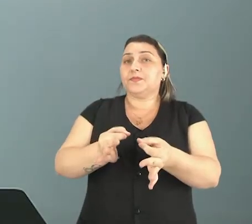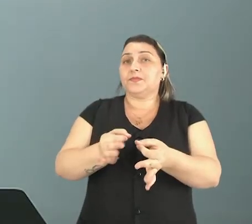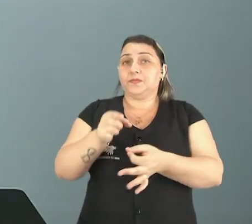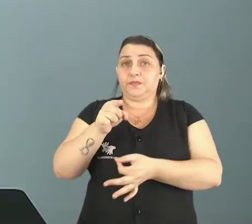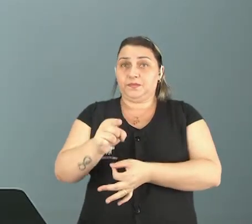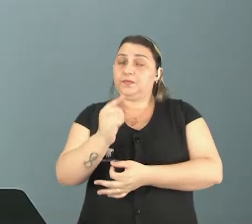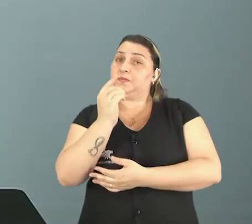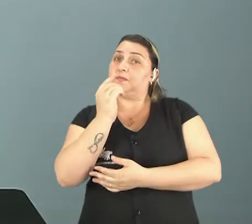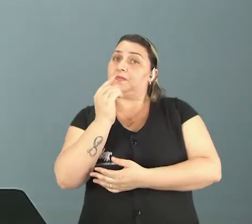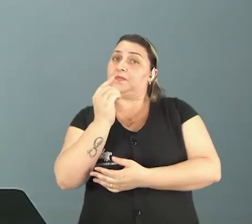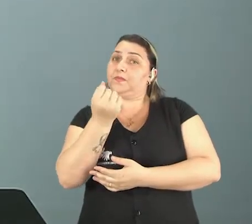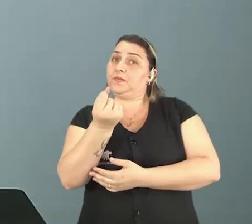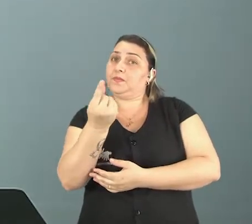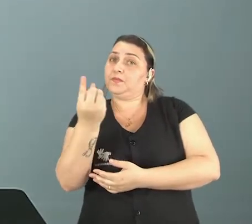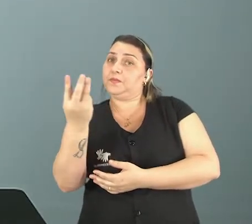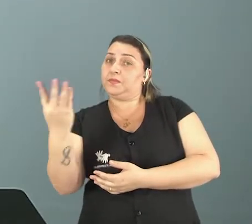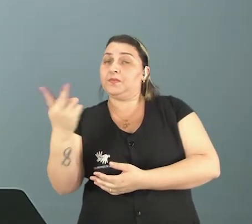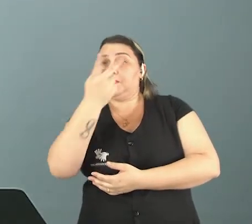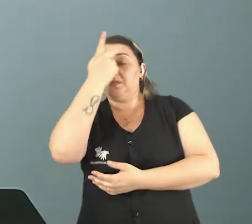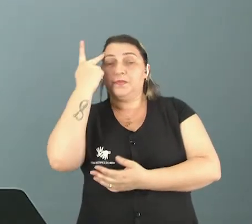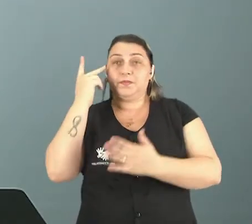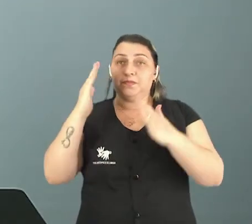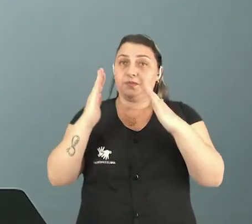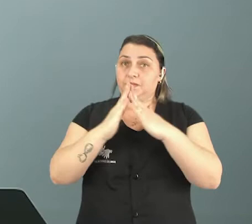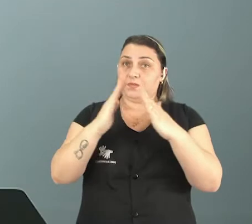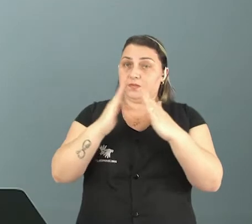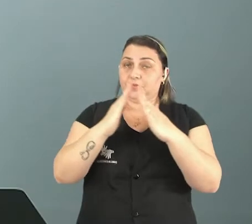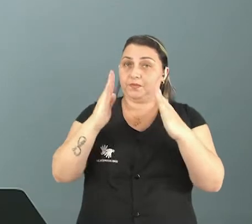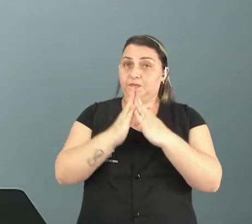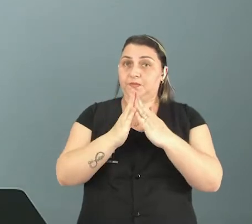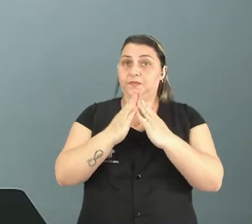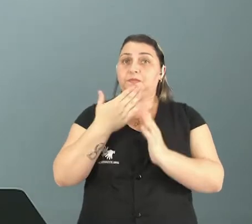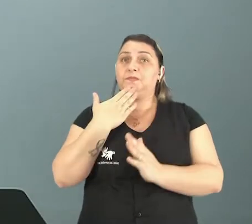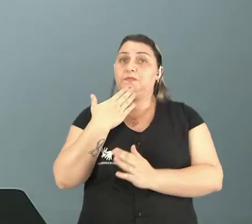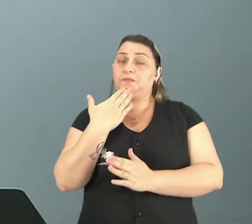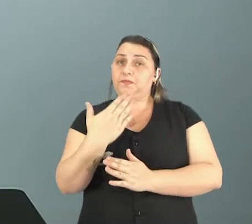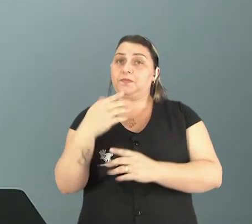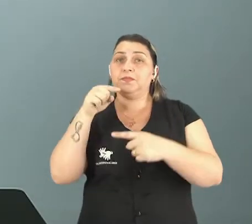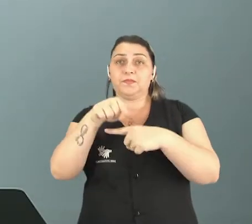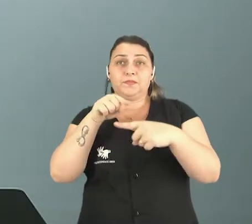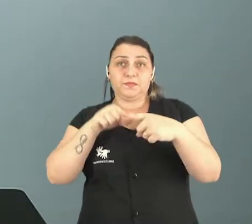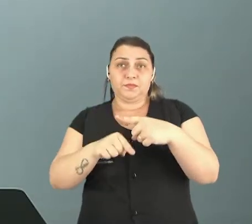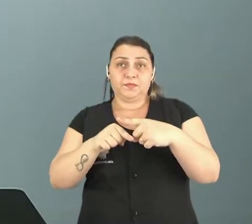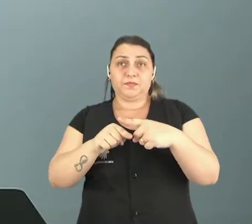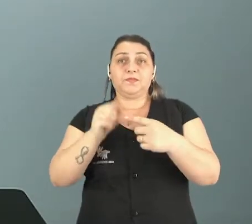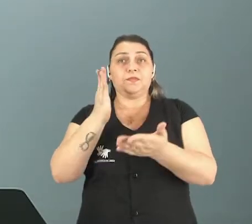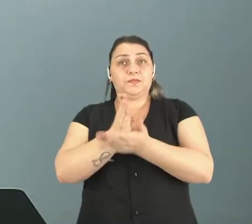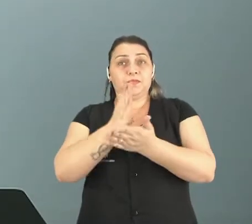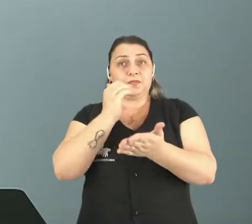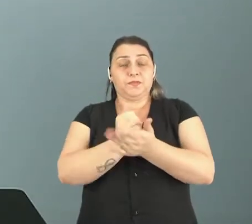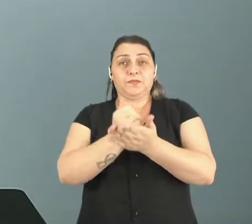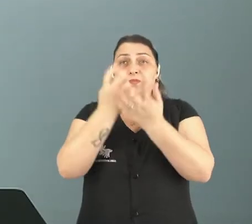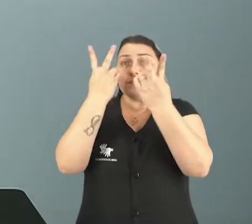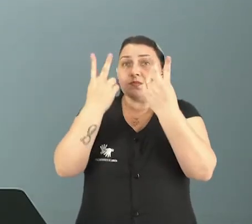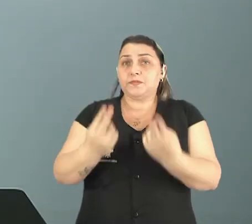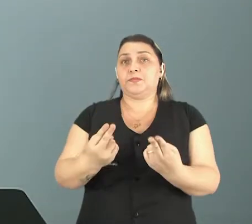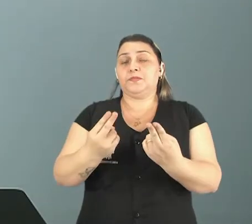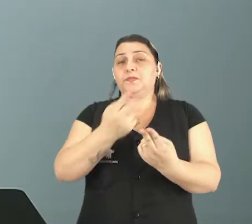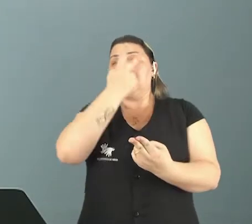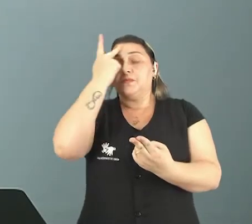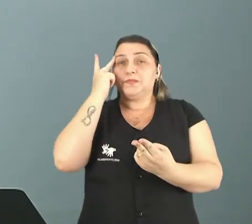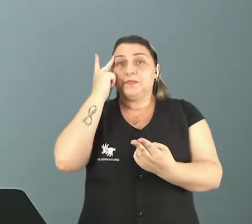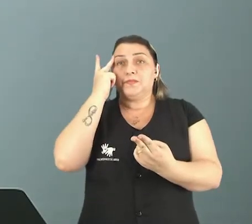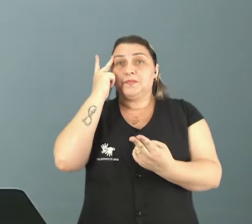Você conta as pessoas da casa e pega a pizza e divide em partes iguais, de maneira que ninguém